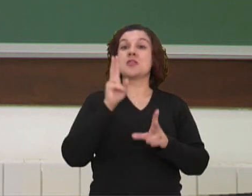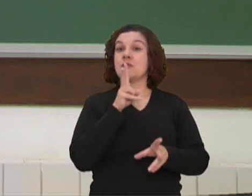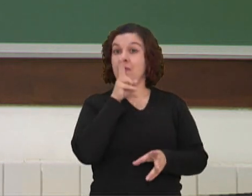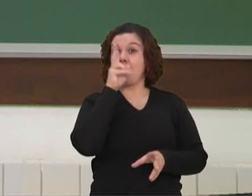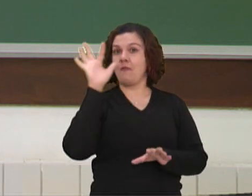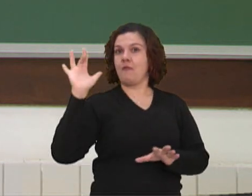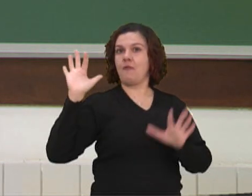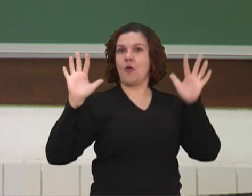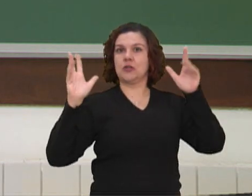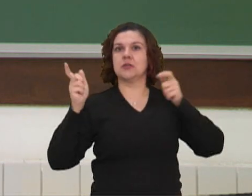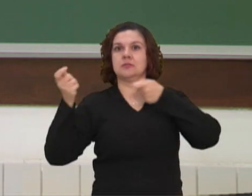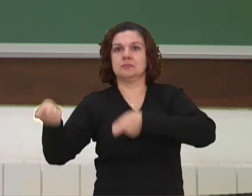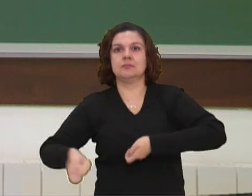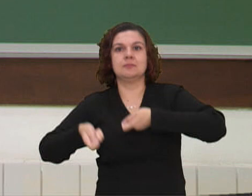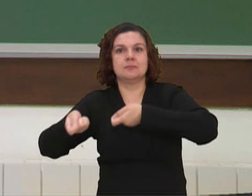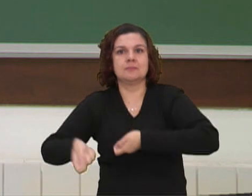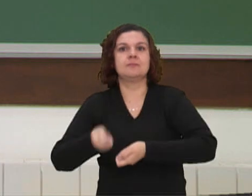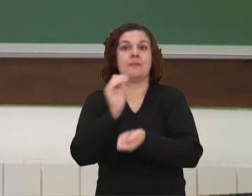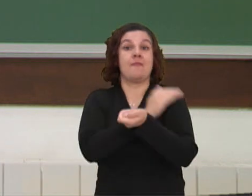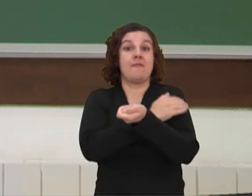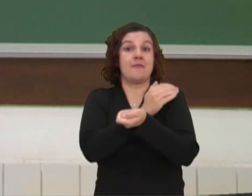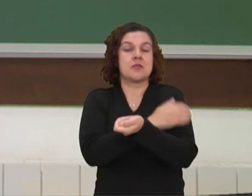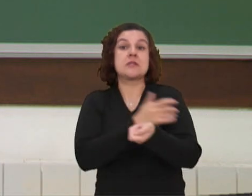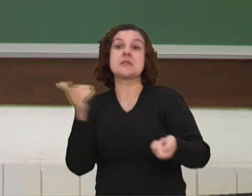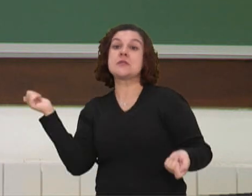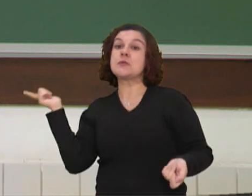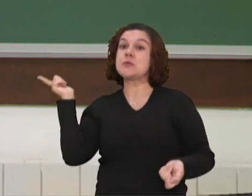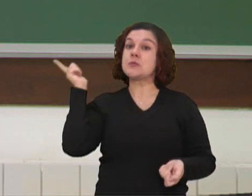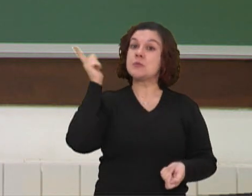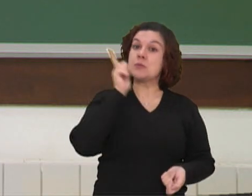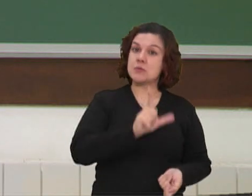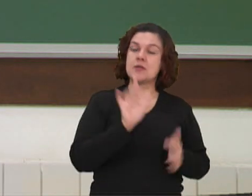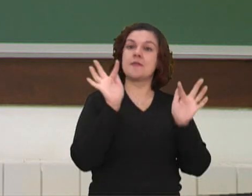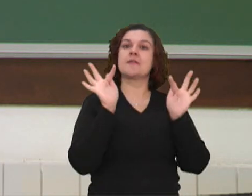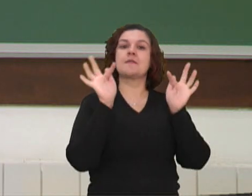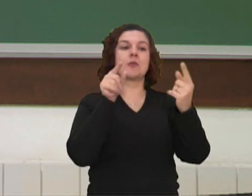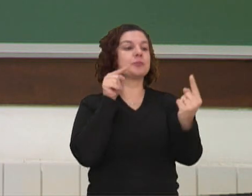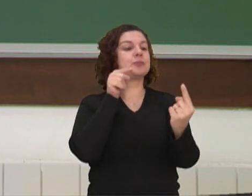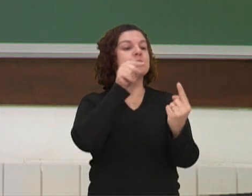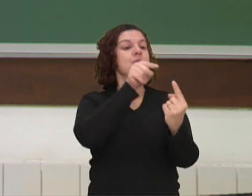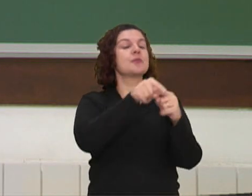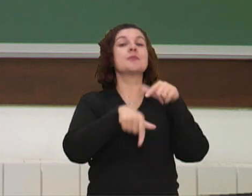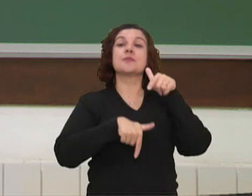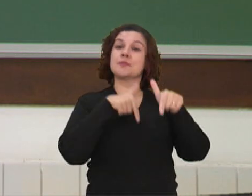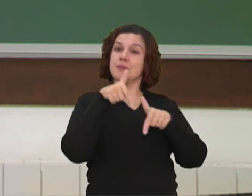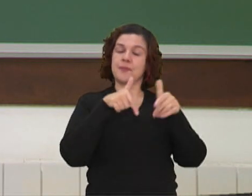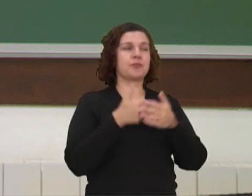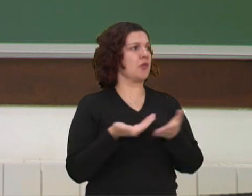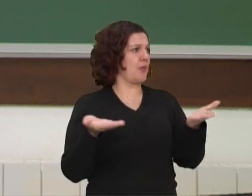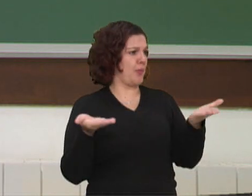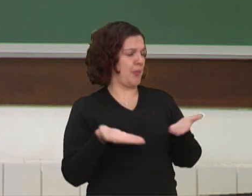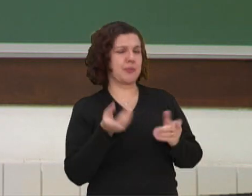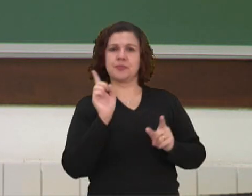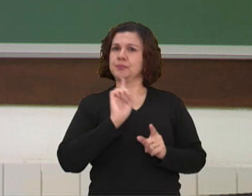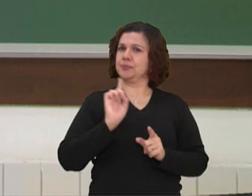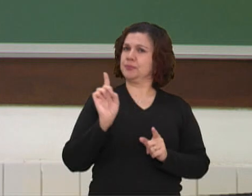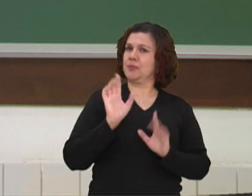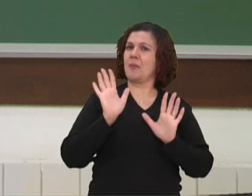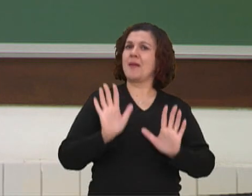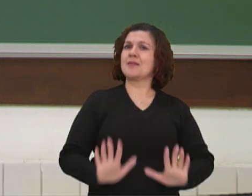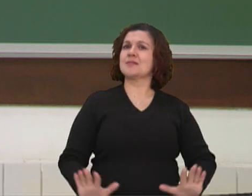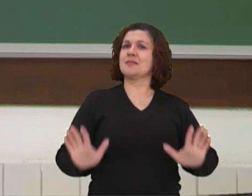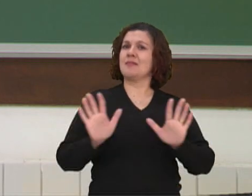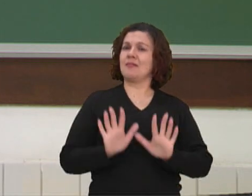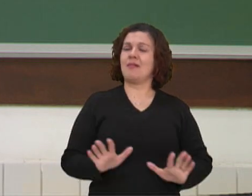força física para chegar num determinado fim, num determinado objetivo. Hoje nós temos isso de forma